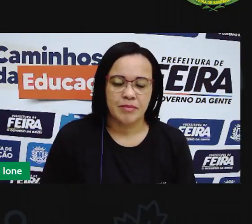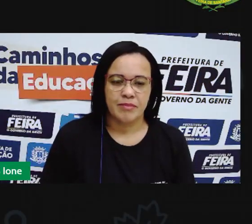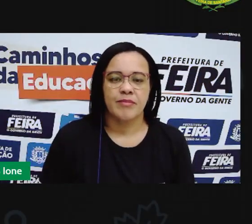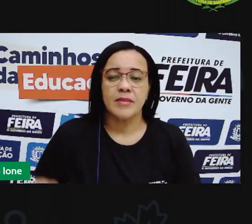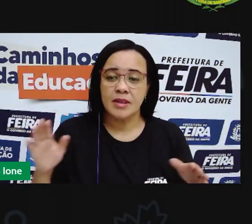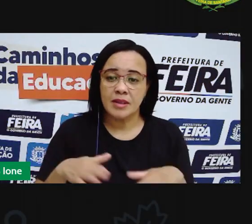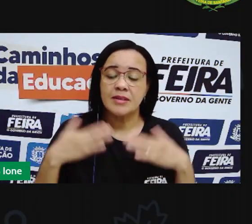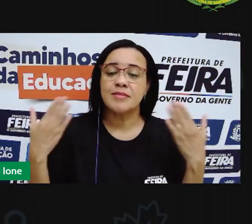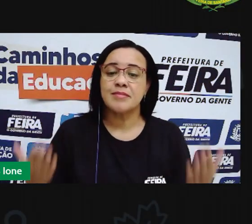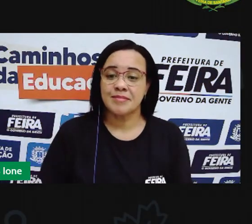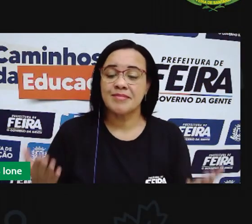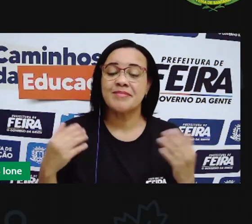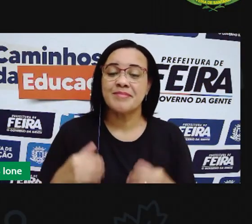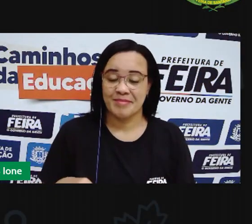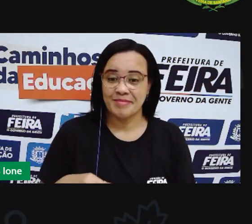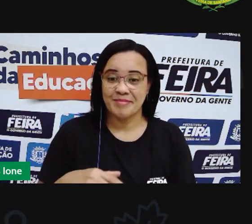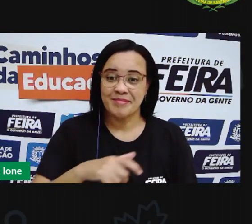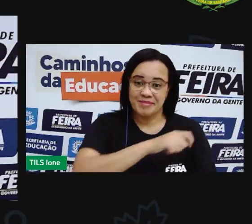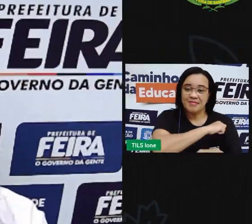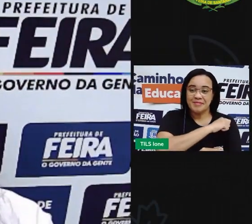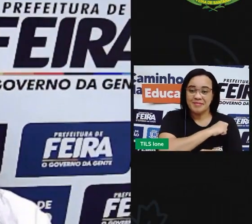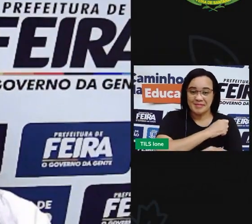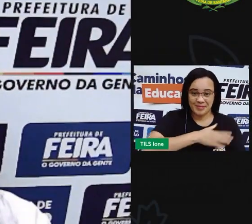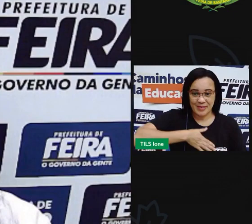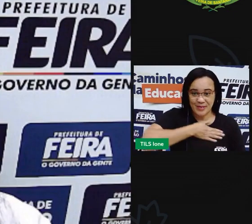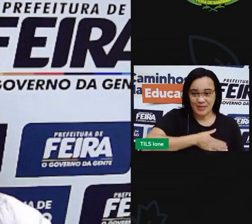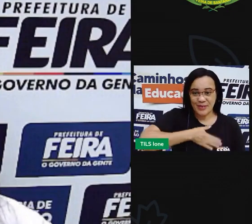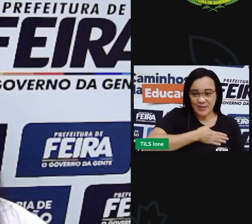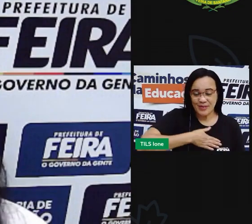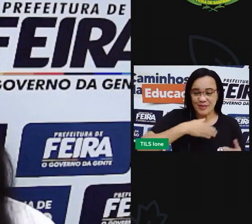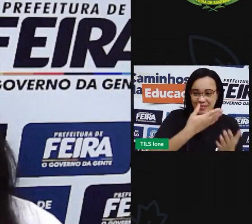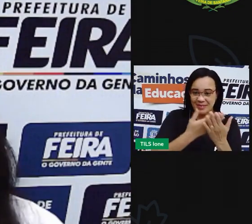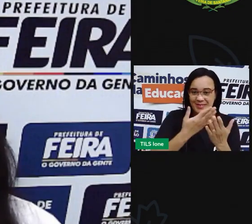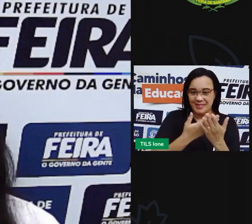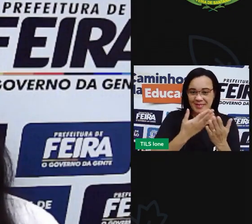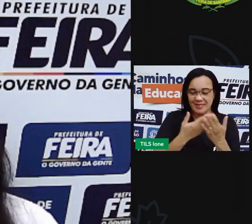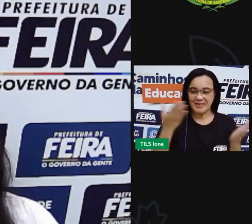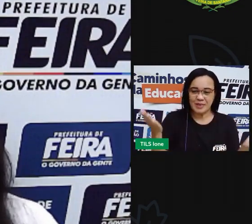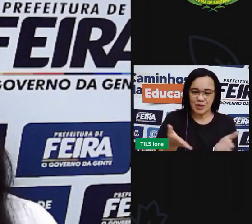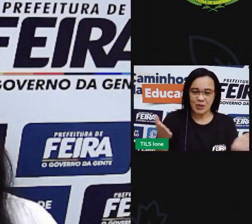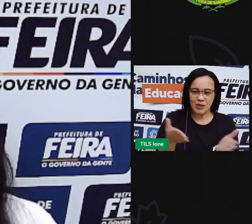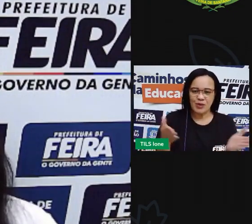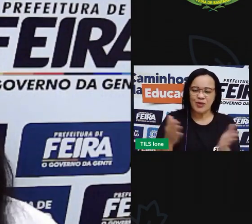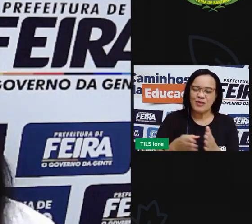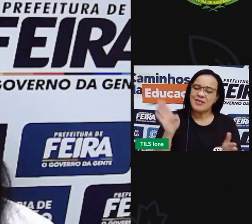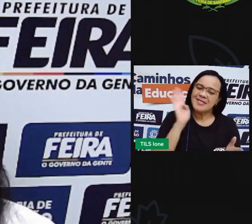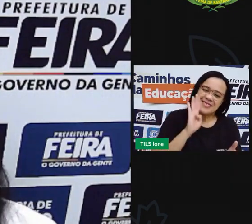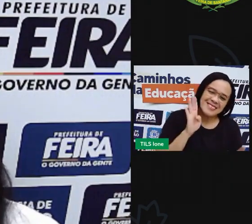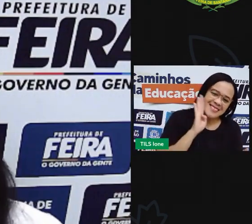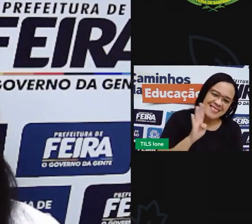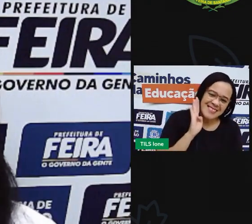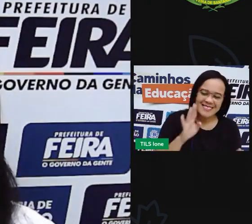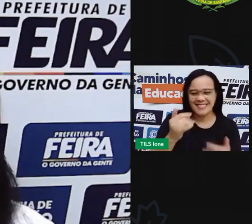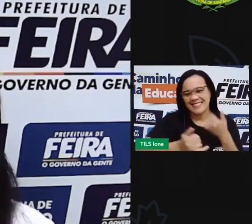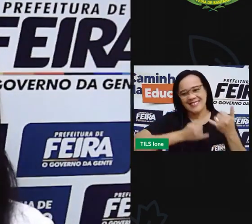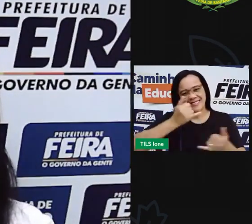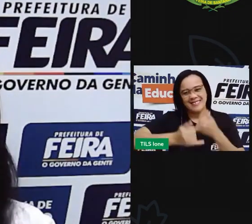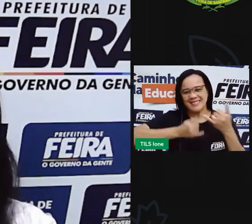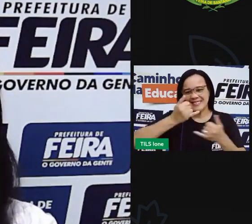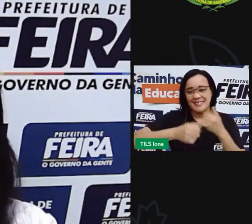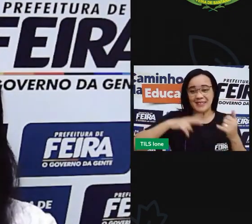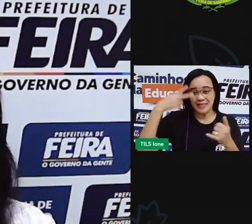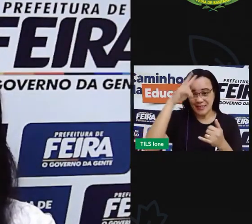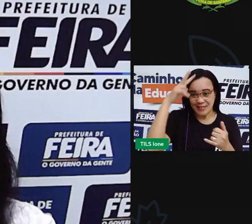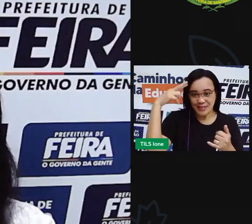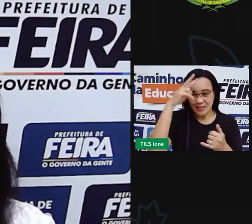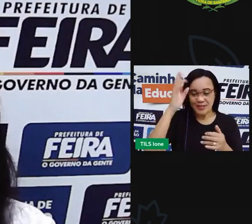E aí, garotada? Gostaram da aula? Hoje a gente se divertiu com a história do